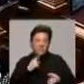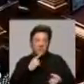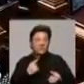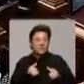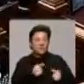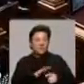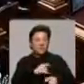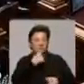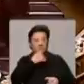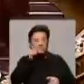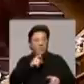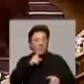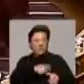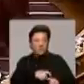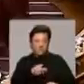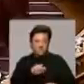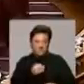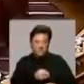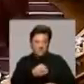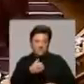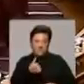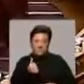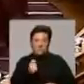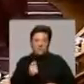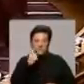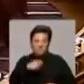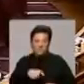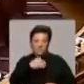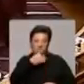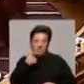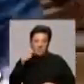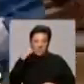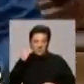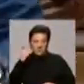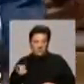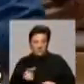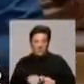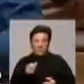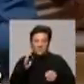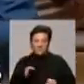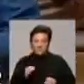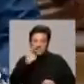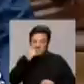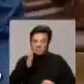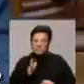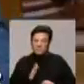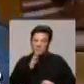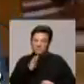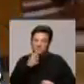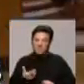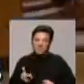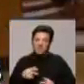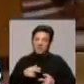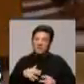sobre penhoras, PS e Bloco de Esquerda voltam ao caso de Passos Coelho. É necessário que quem tem que dar explicações nesta